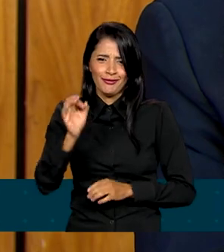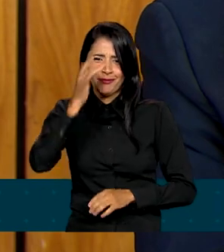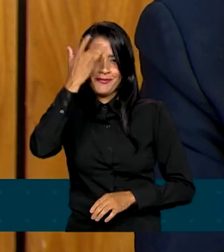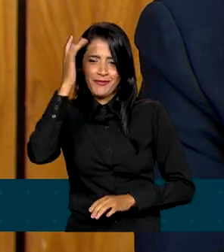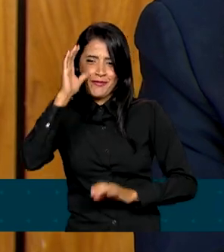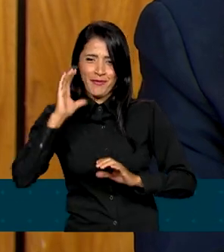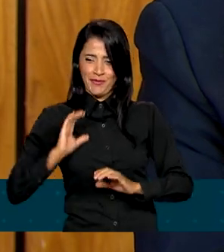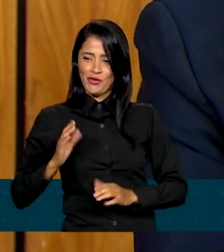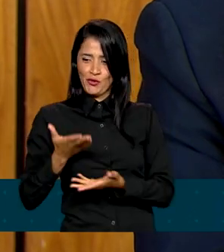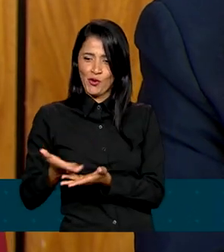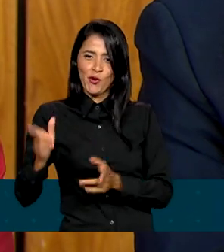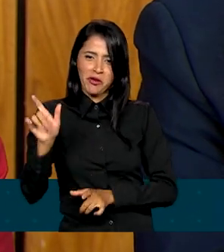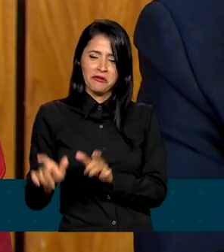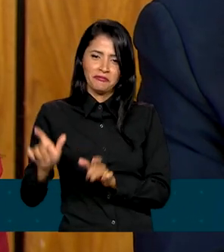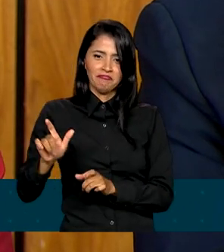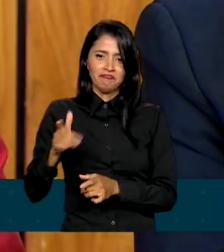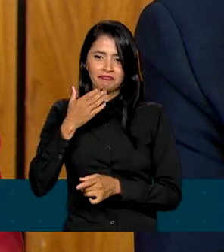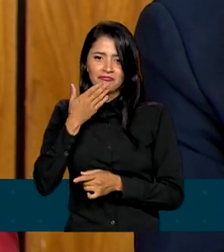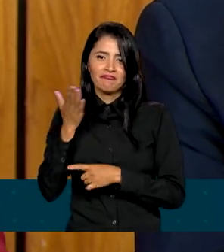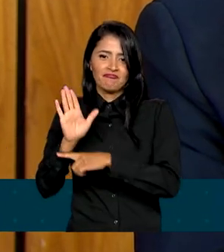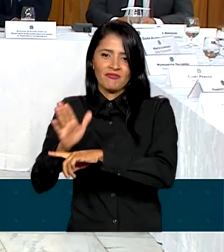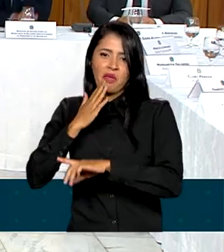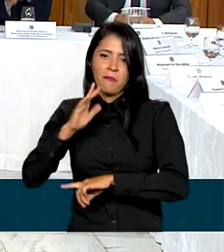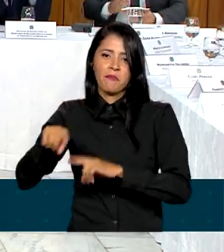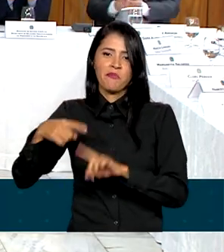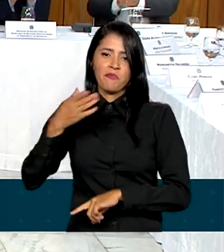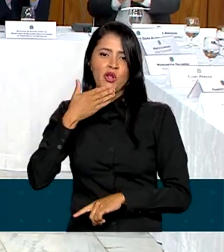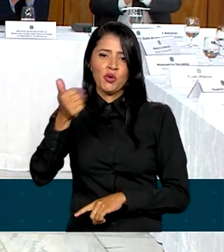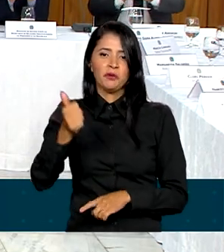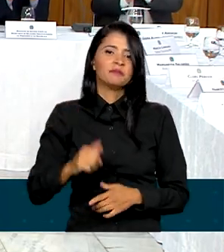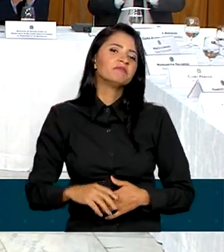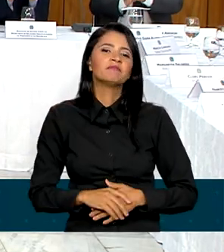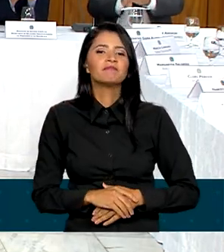sejam favorecidos. É isso, presidente.